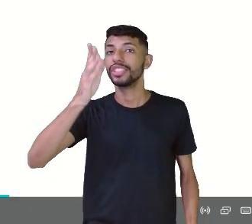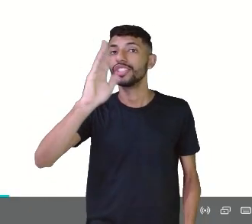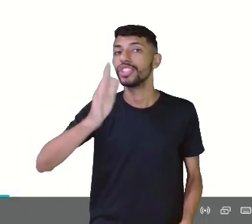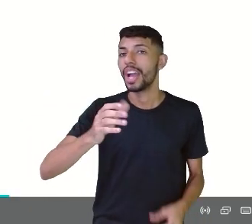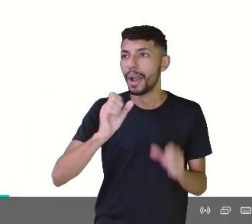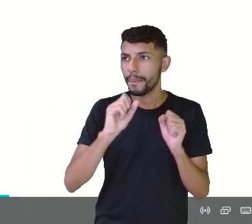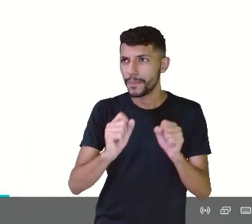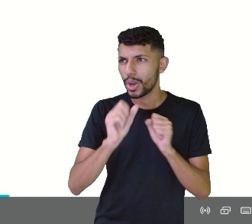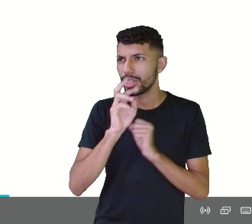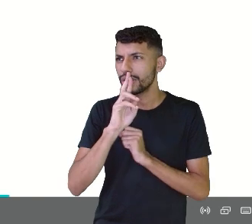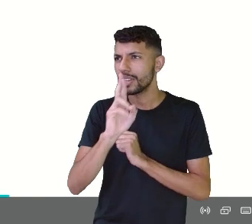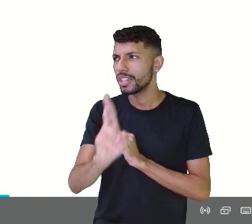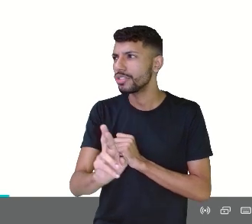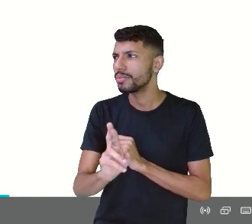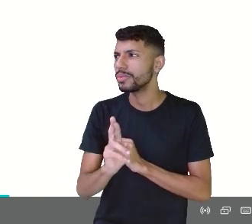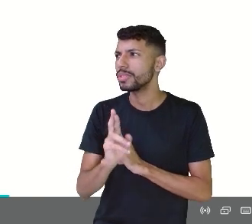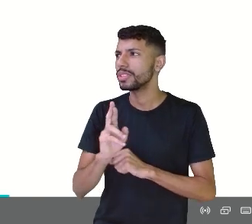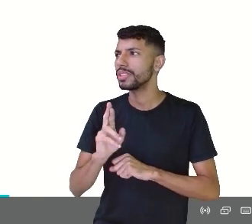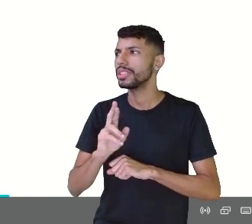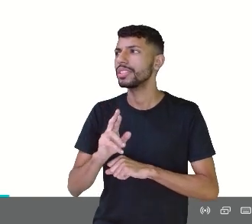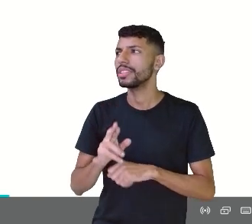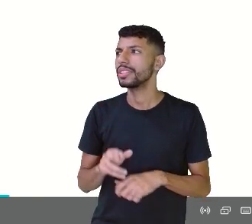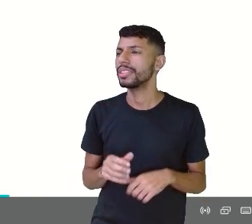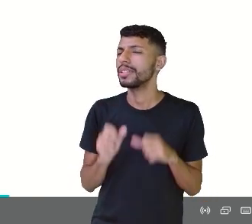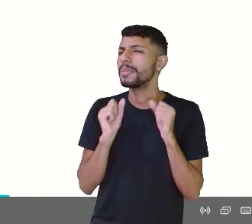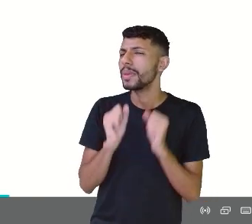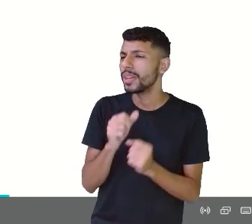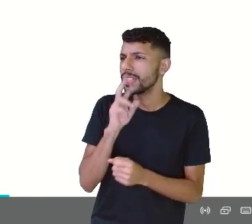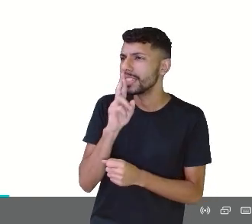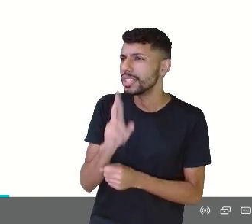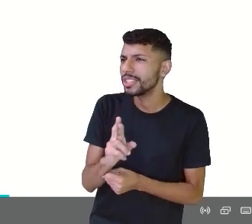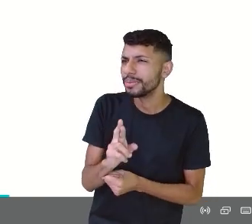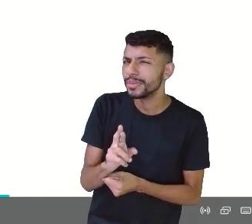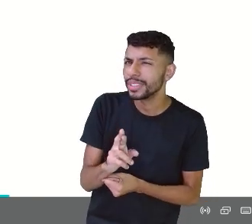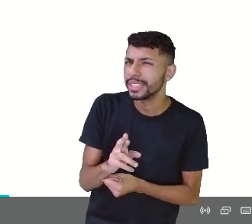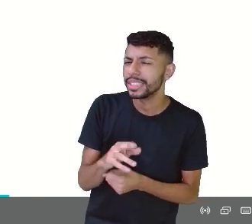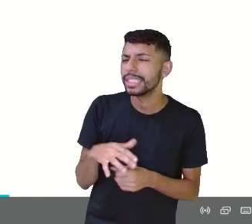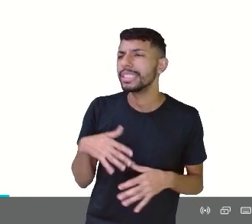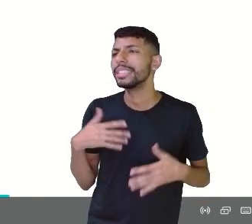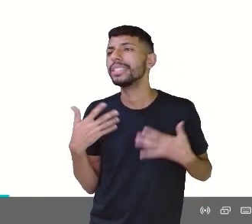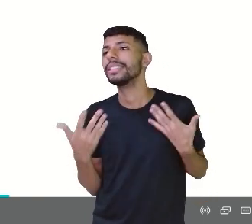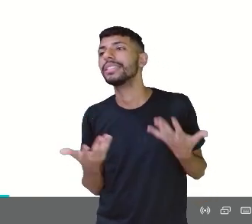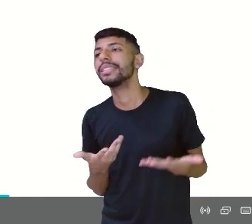Posso responder? Será que eu posso responder?